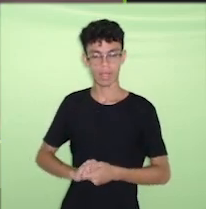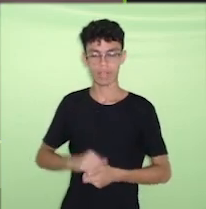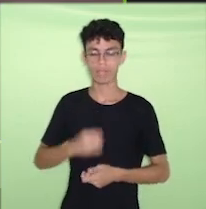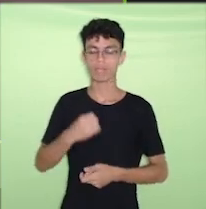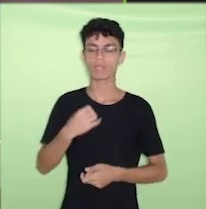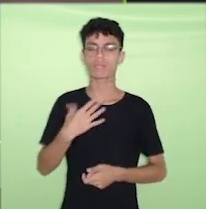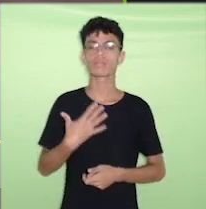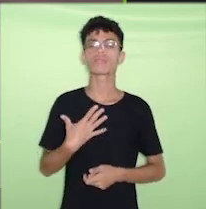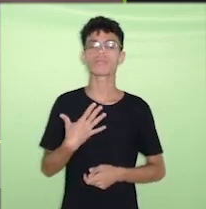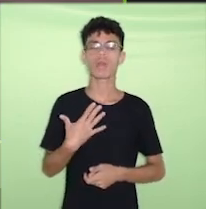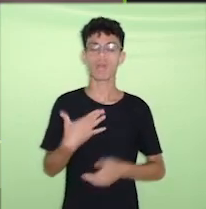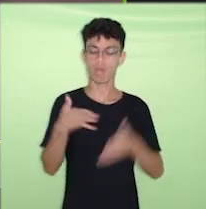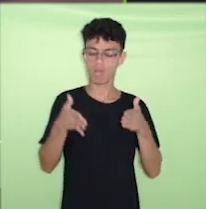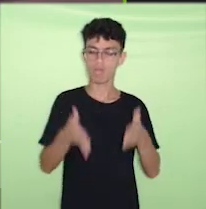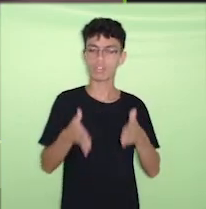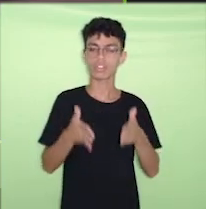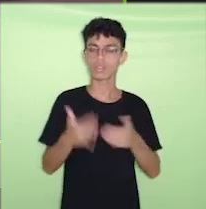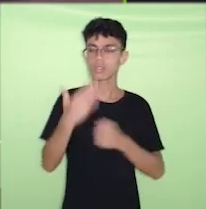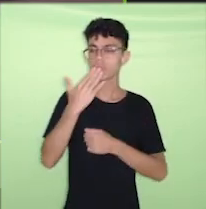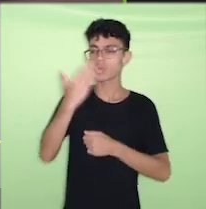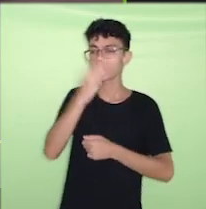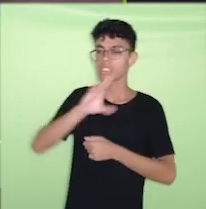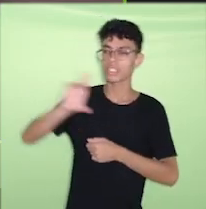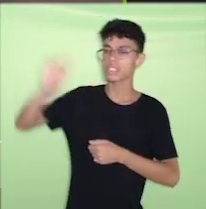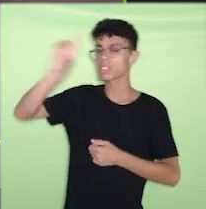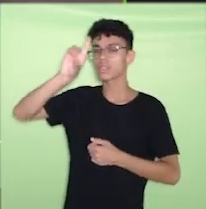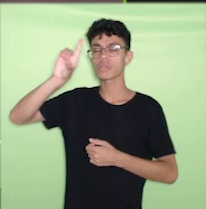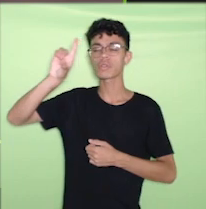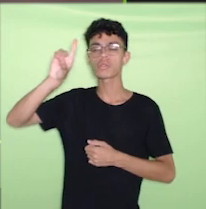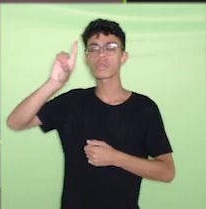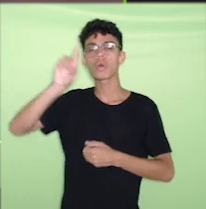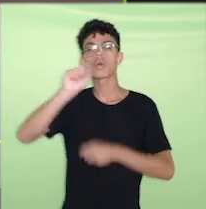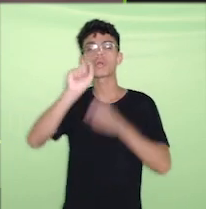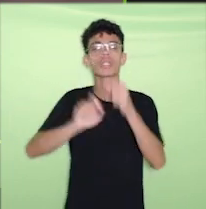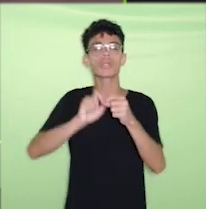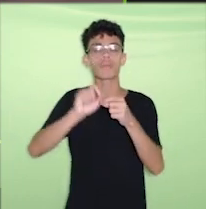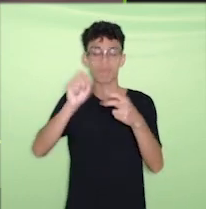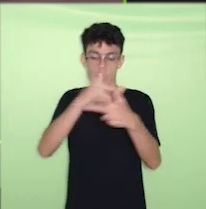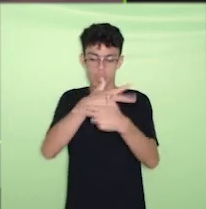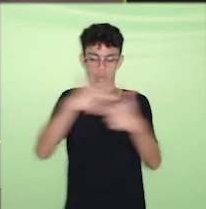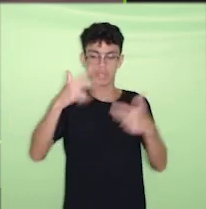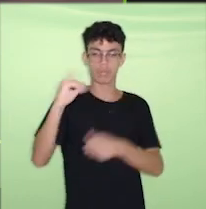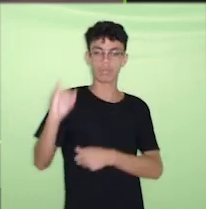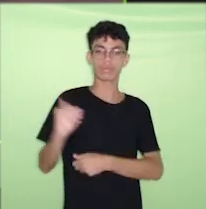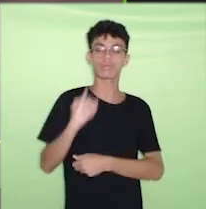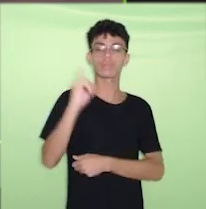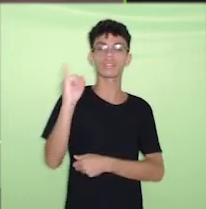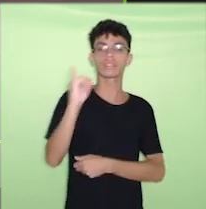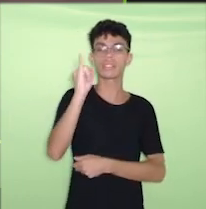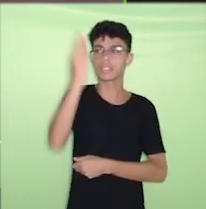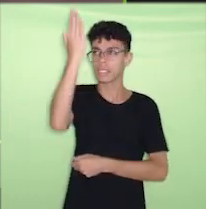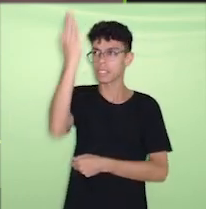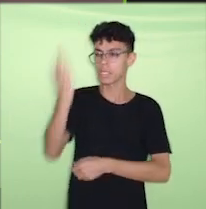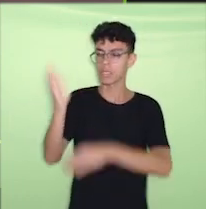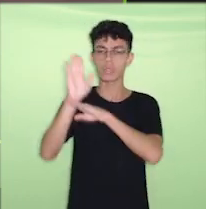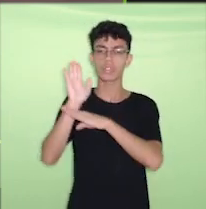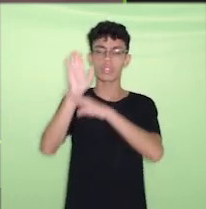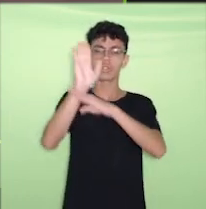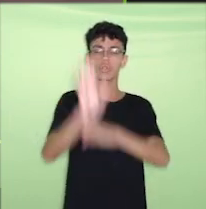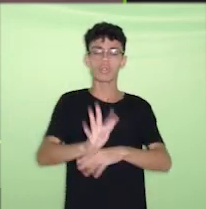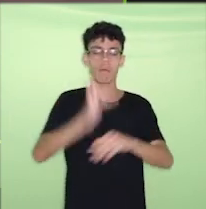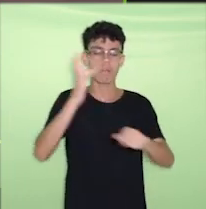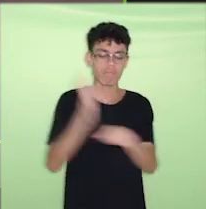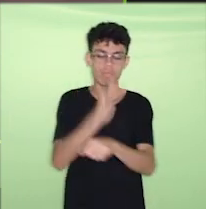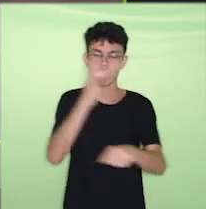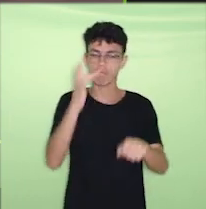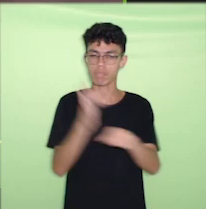Bem, hoje vamos pedir a Deus uma coisa muito importante. Que Ele nos ajude a